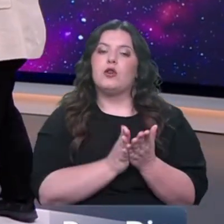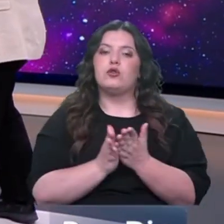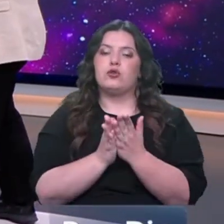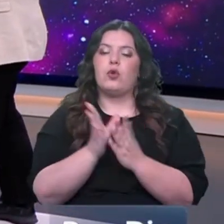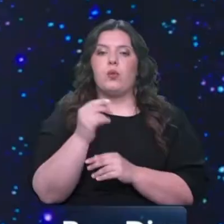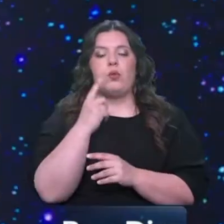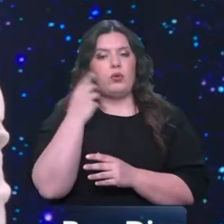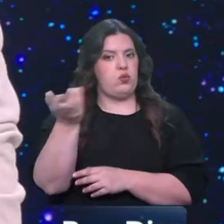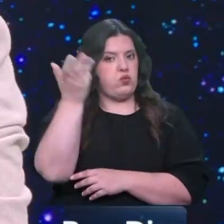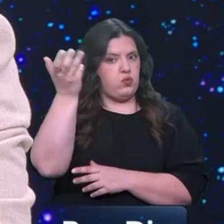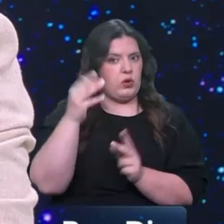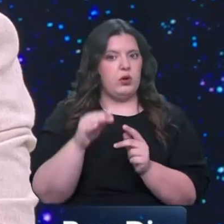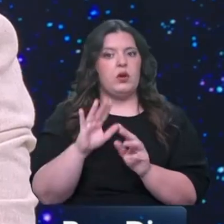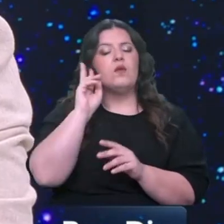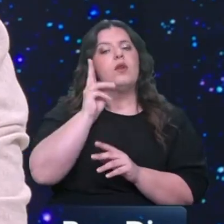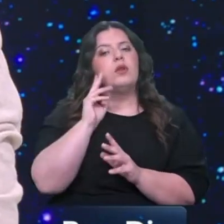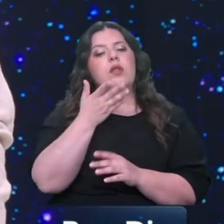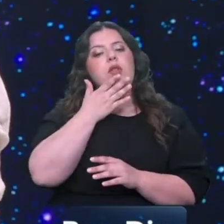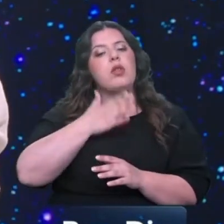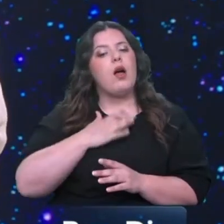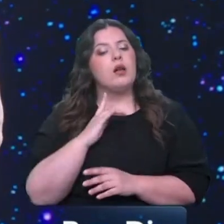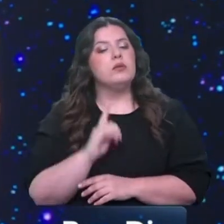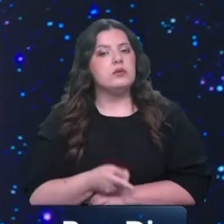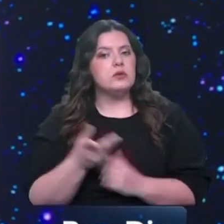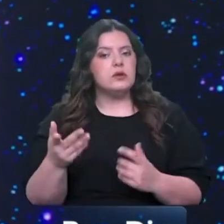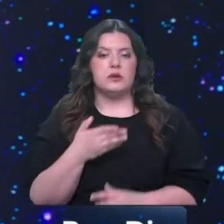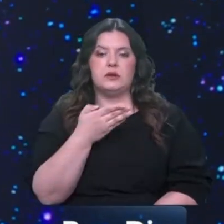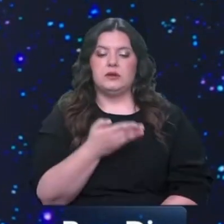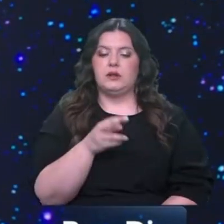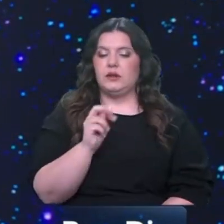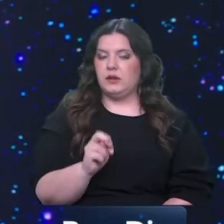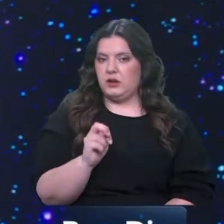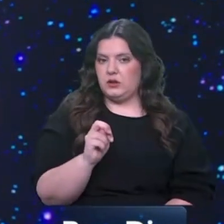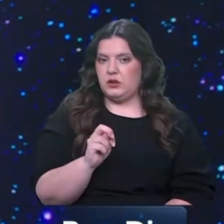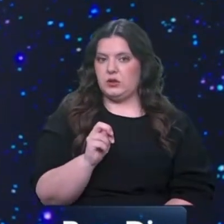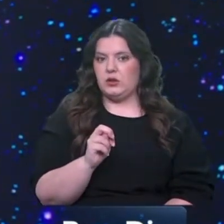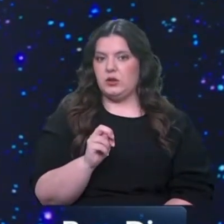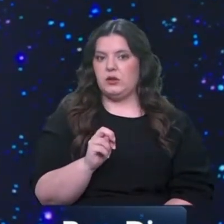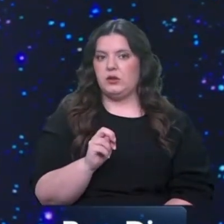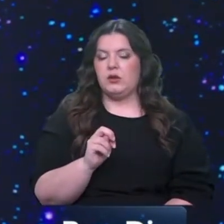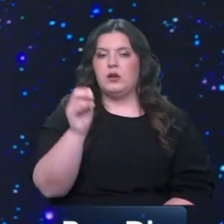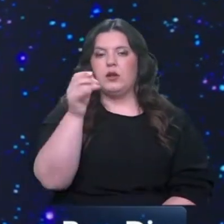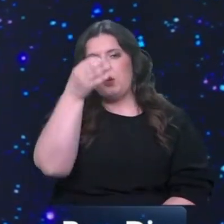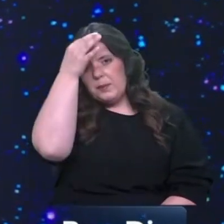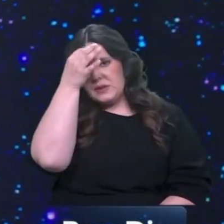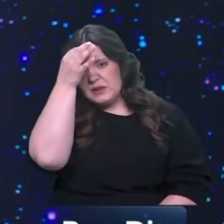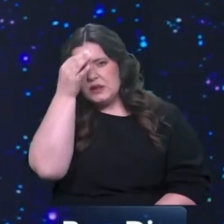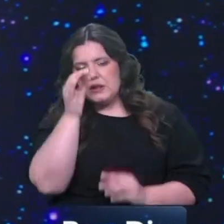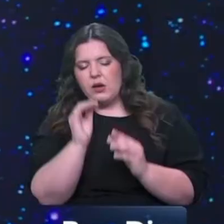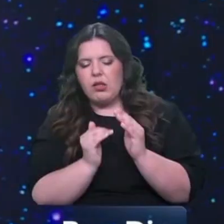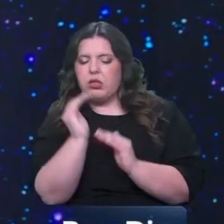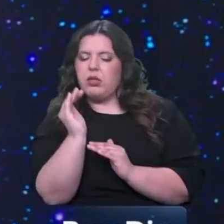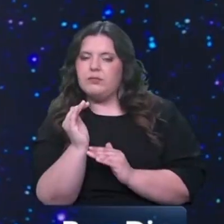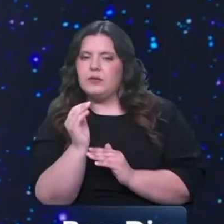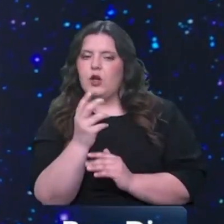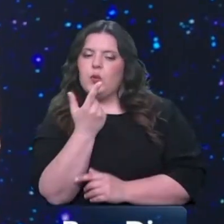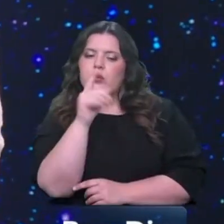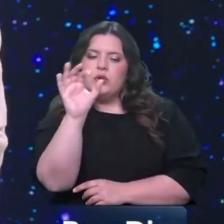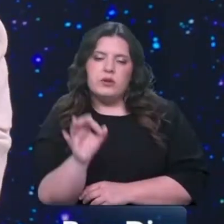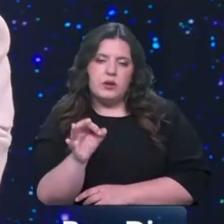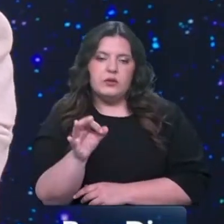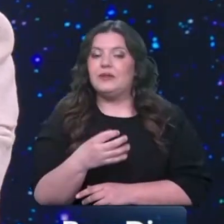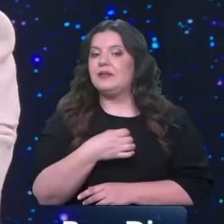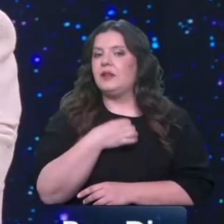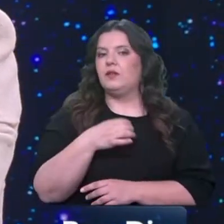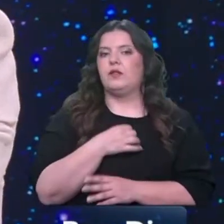muitíssimo robusto. E qual é o valor que nos dá, Jorge? 73, e com uma precisão ligeiramente superior a 1%. Quer dizer